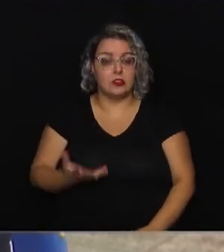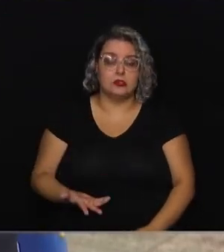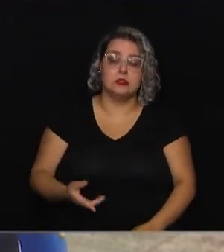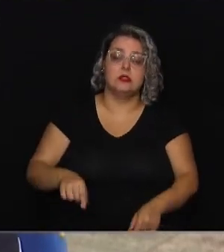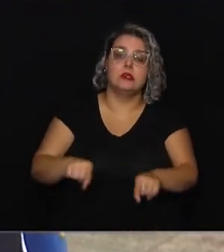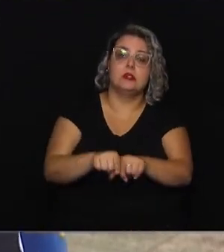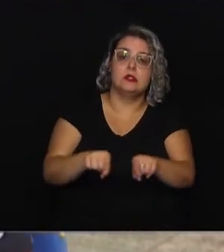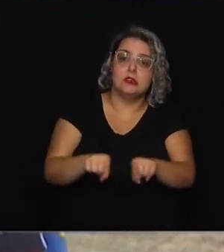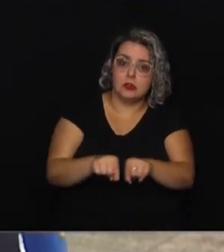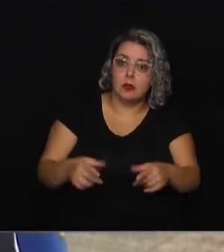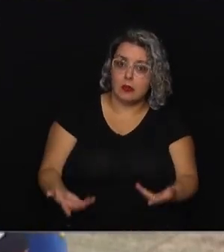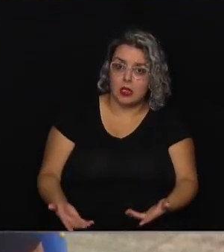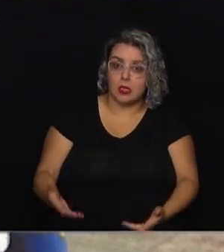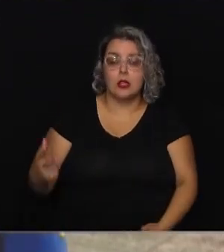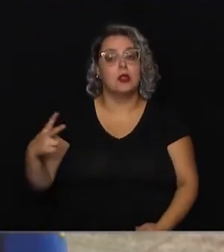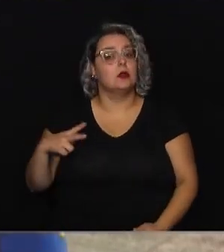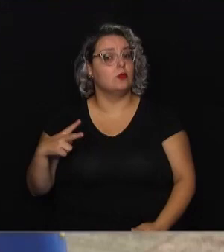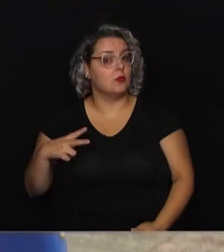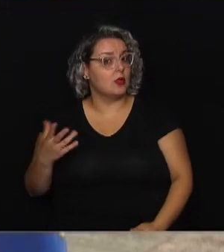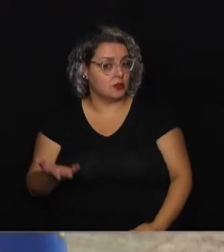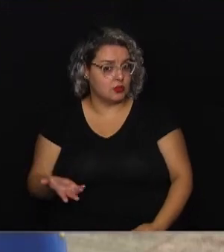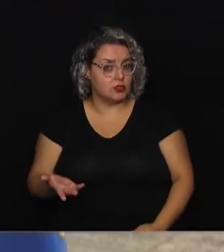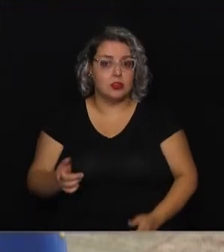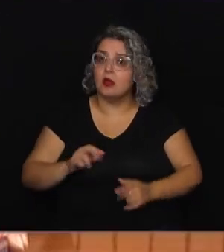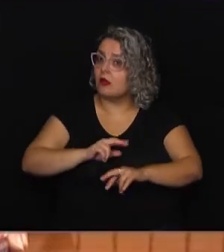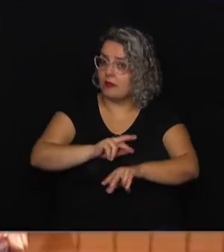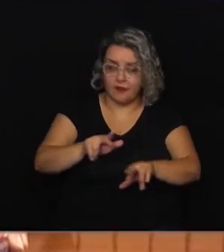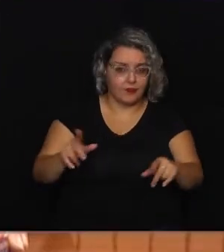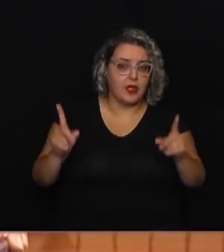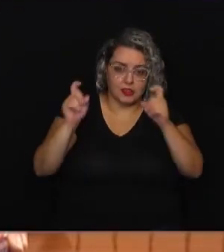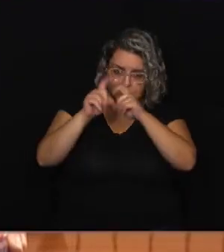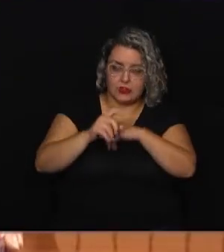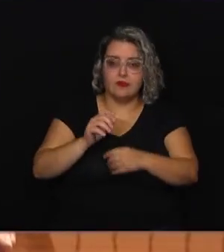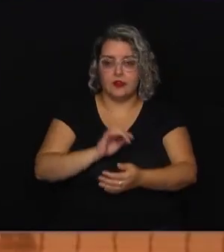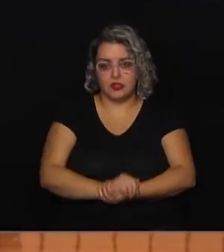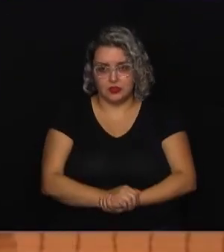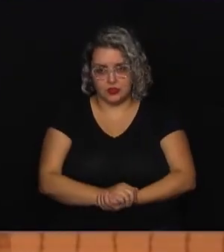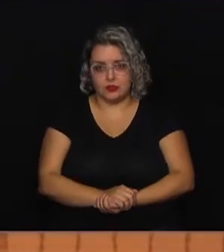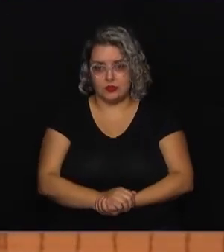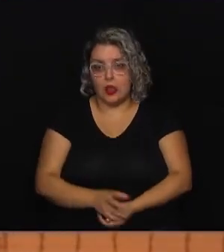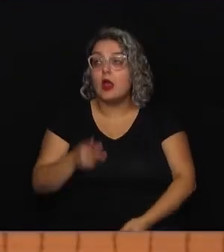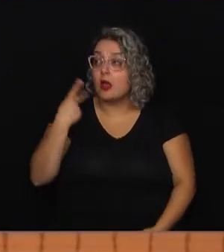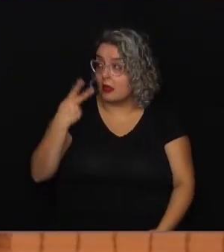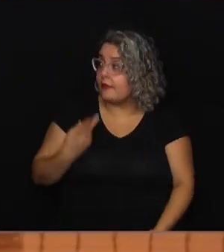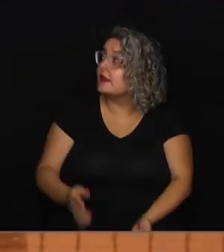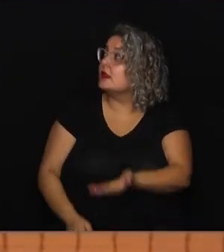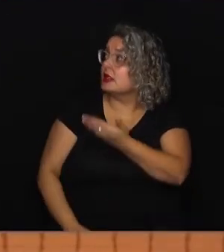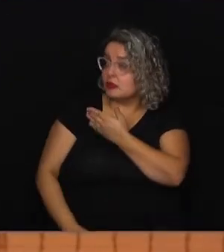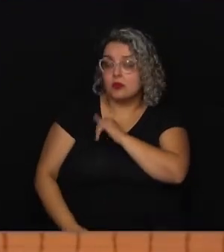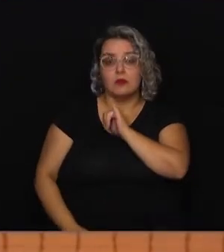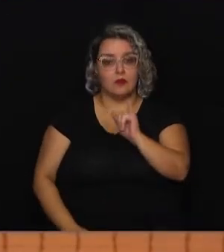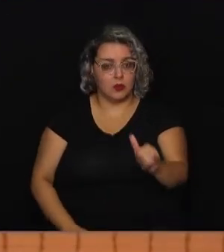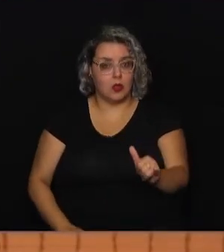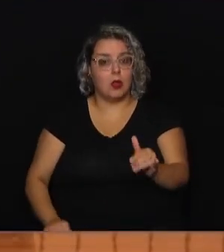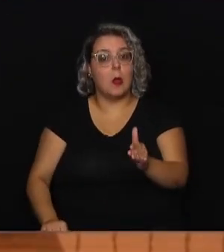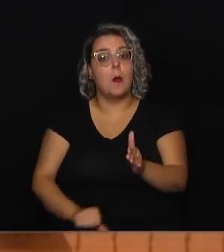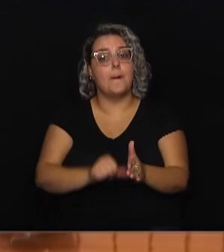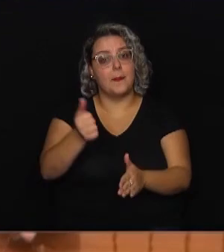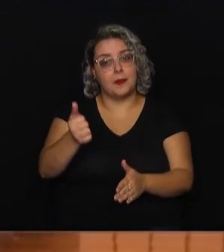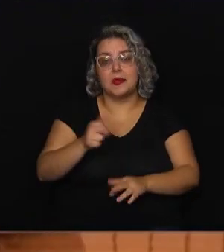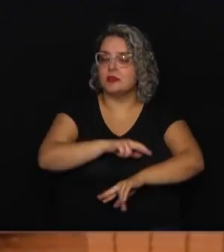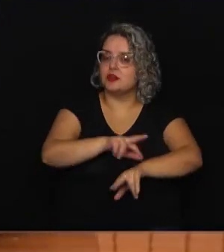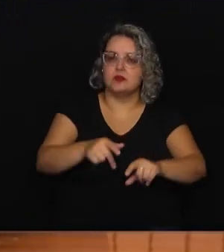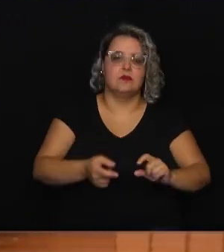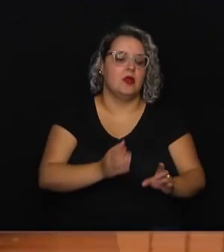também do setor privado. Então, são vários desafios. De acordo com a parlamentar, esse encontro foi o primeiro de muitos